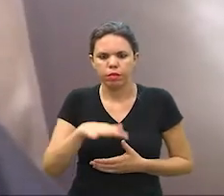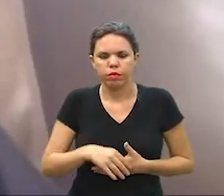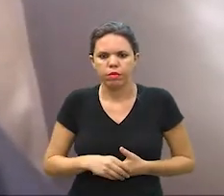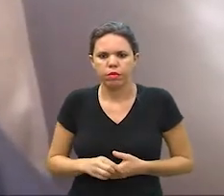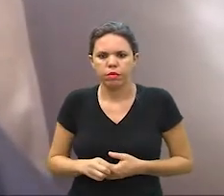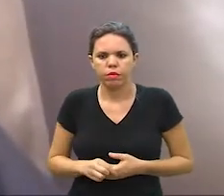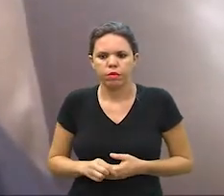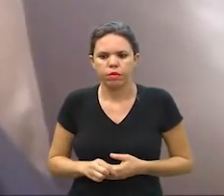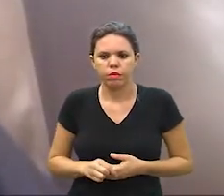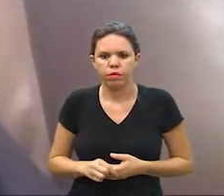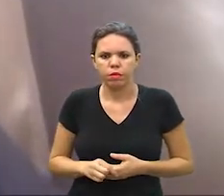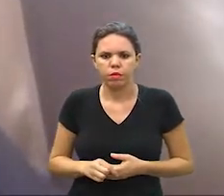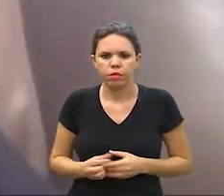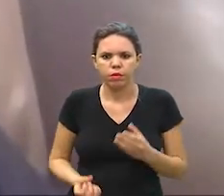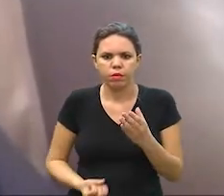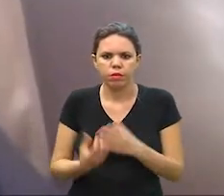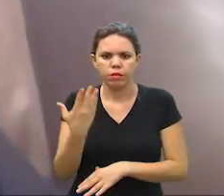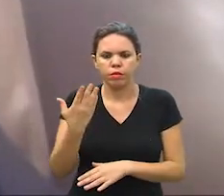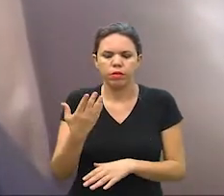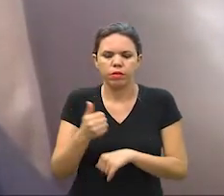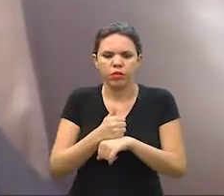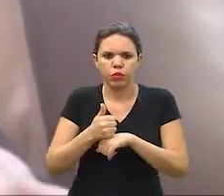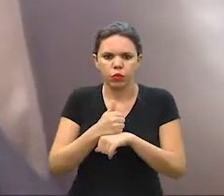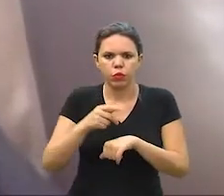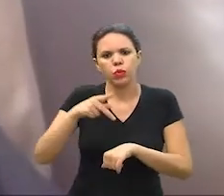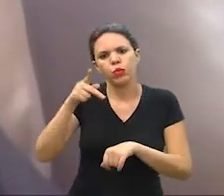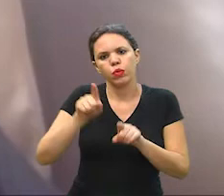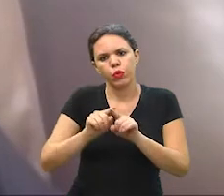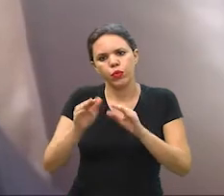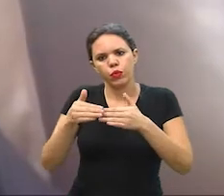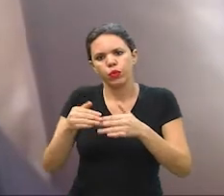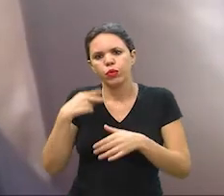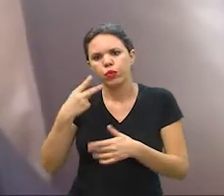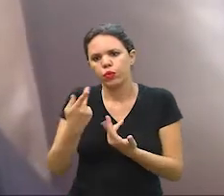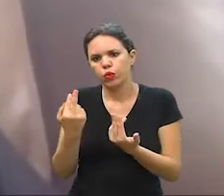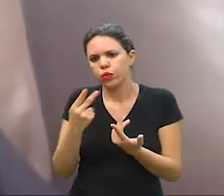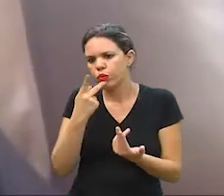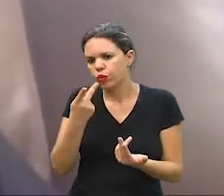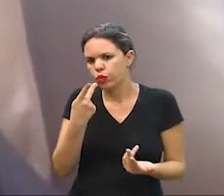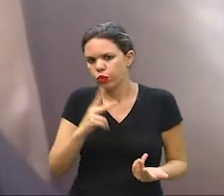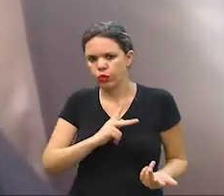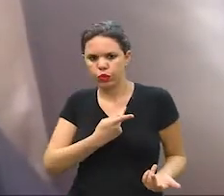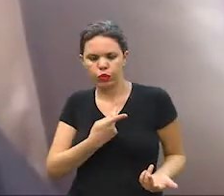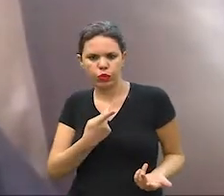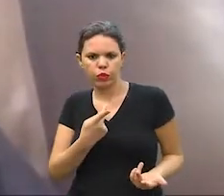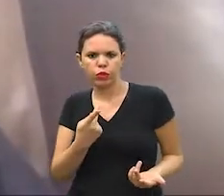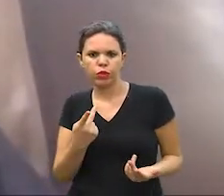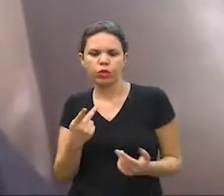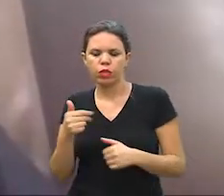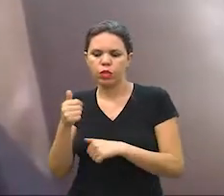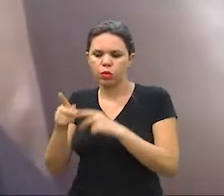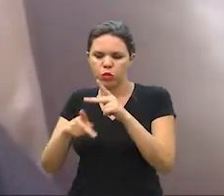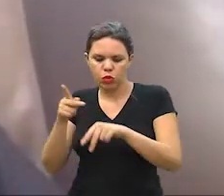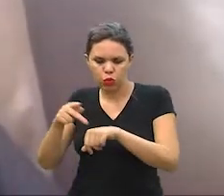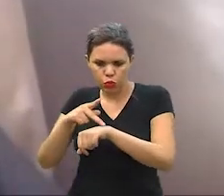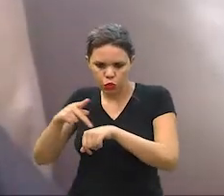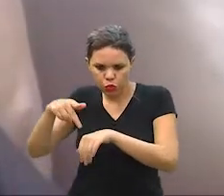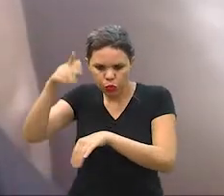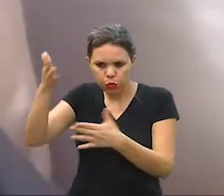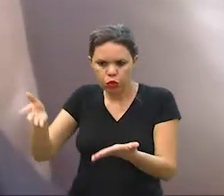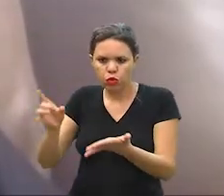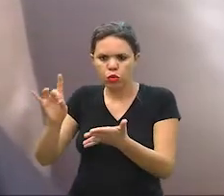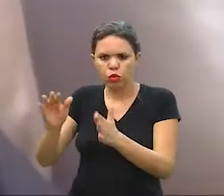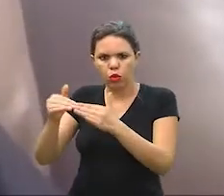lado, ele acaba criando os especialistas que o vereador Paulo colocou, os super especialistas, ele estimula